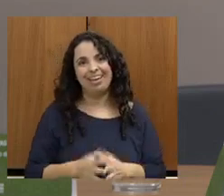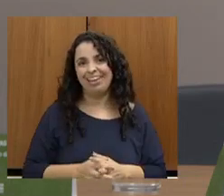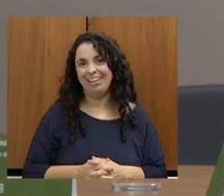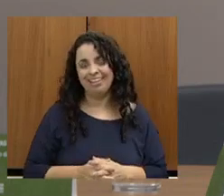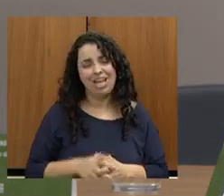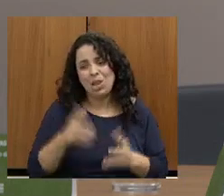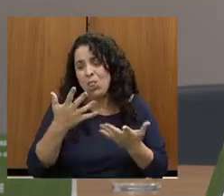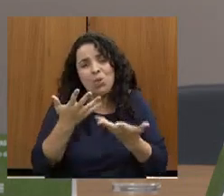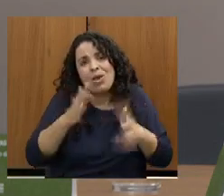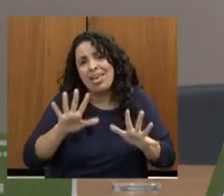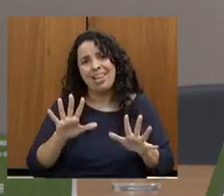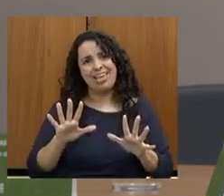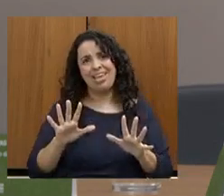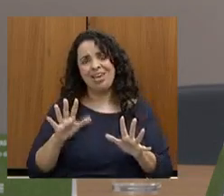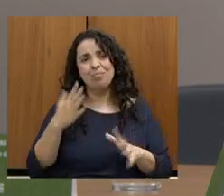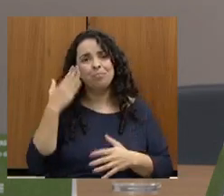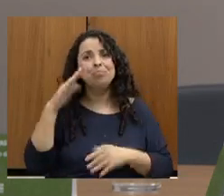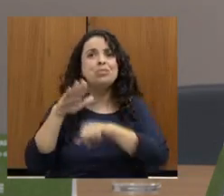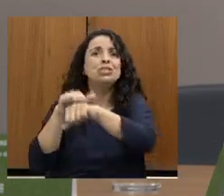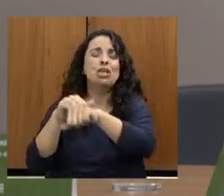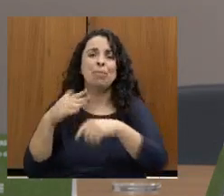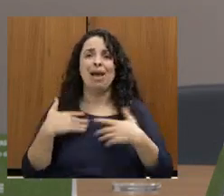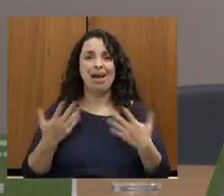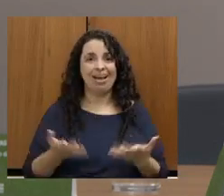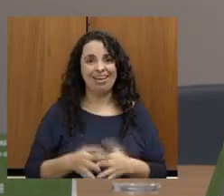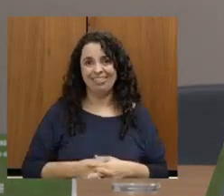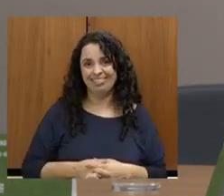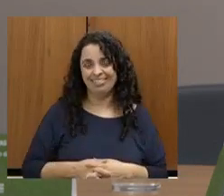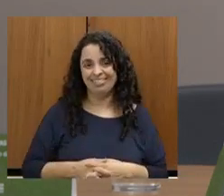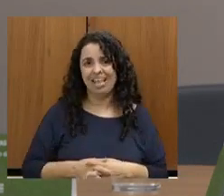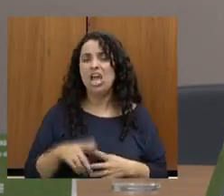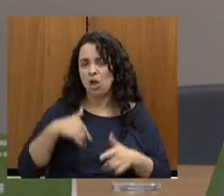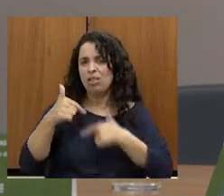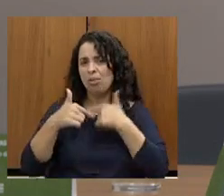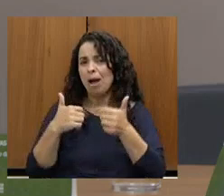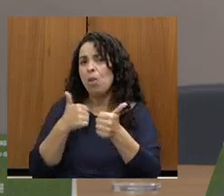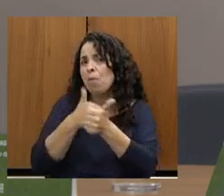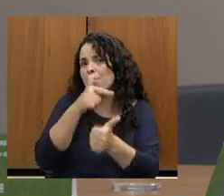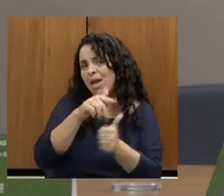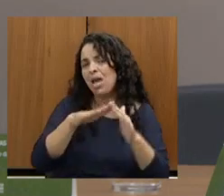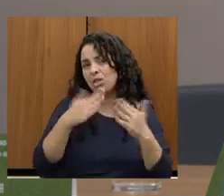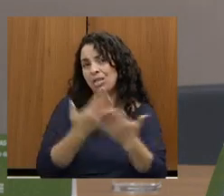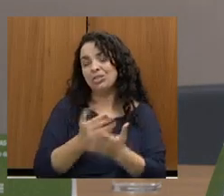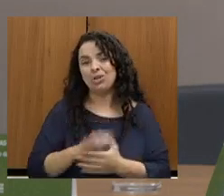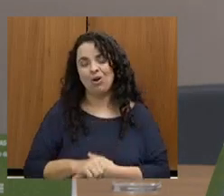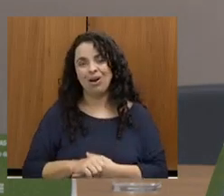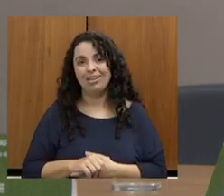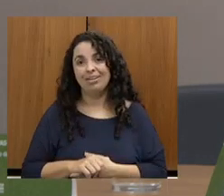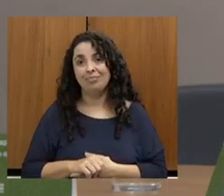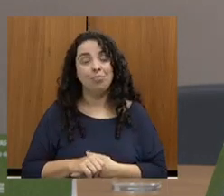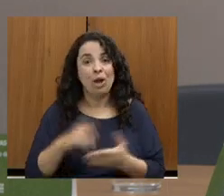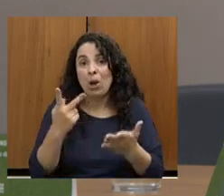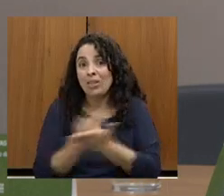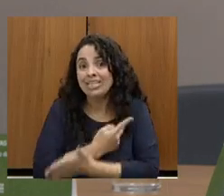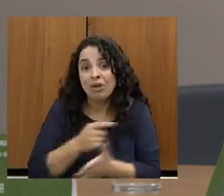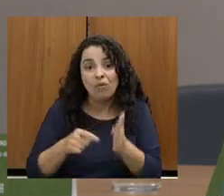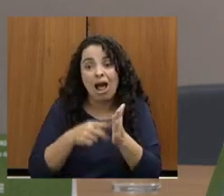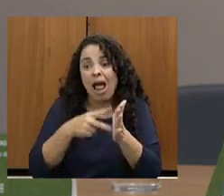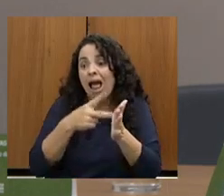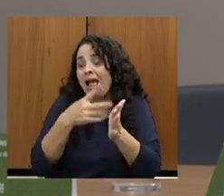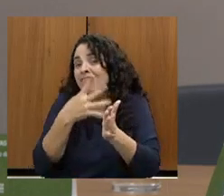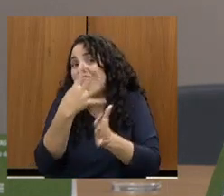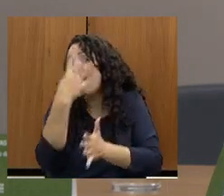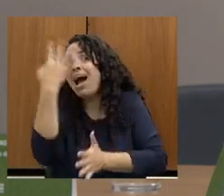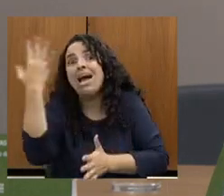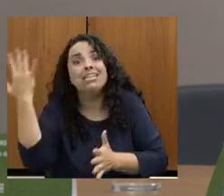vem buscar. Eu ia. Chegava em dez minutos, porque eu trabalho perto da escola. E aí eu chegava, mas o que aconteceu?